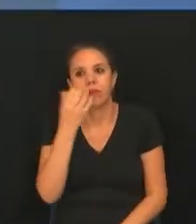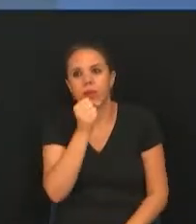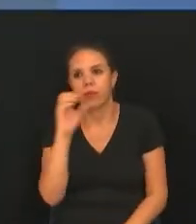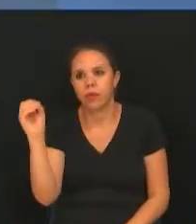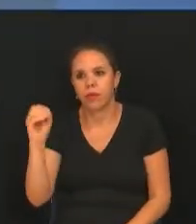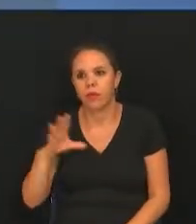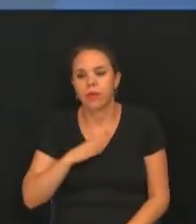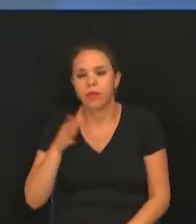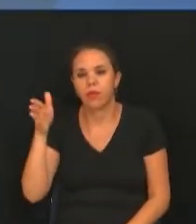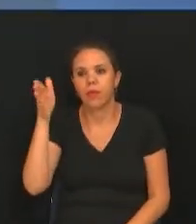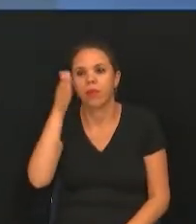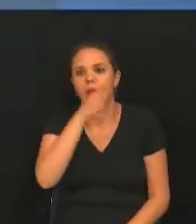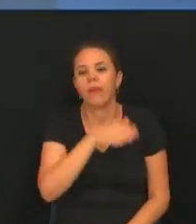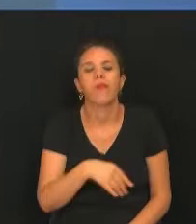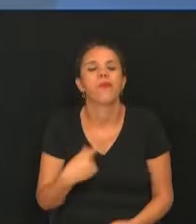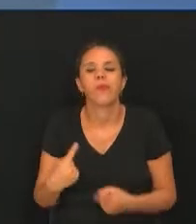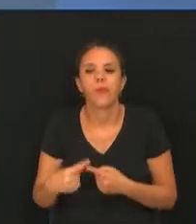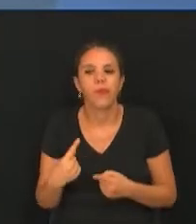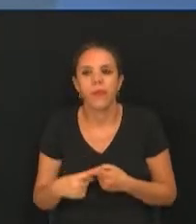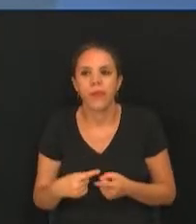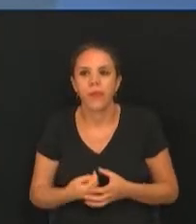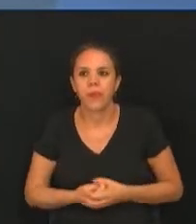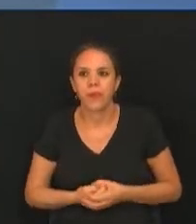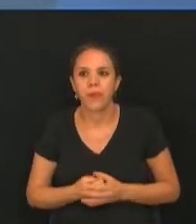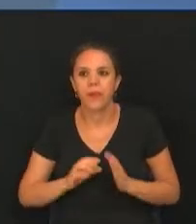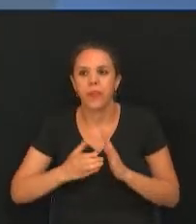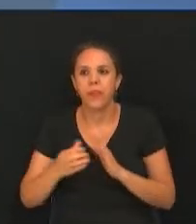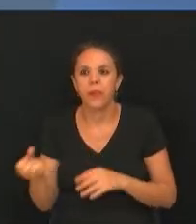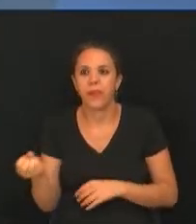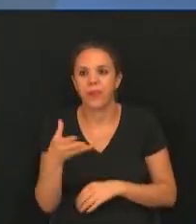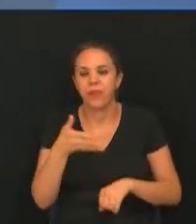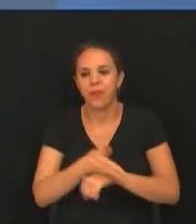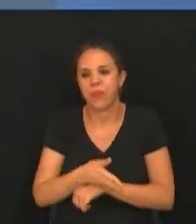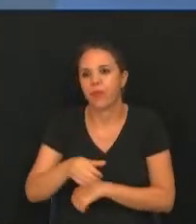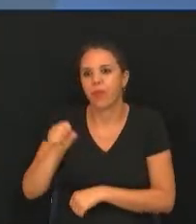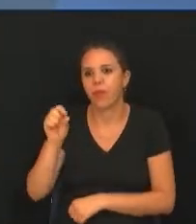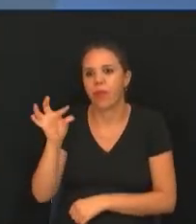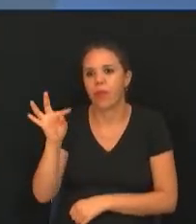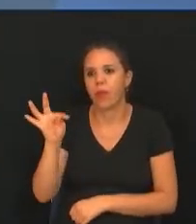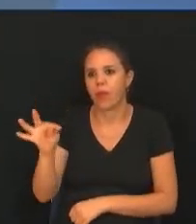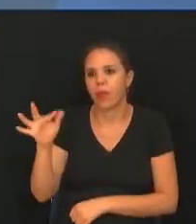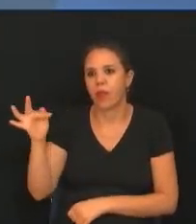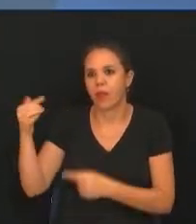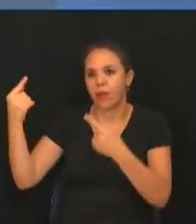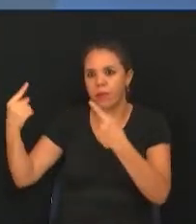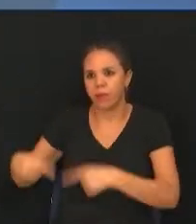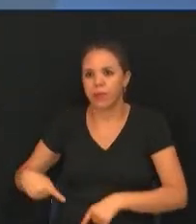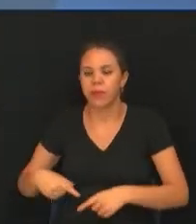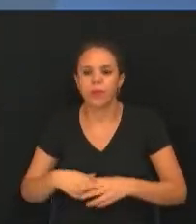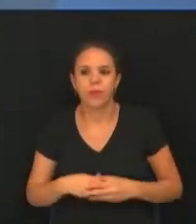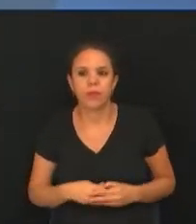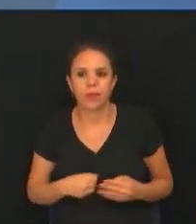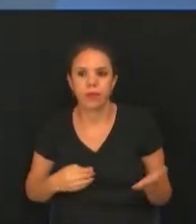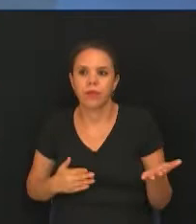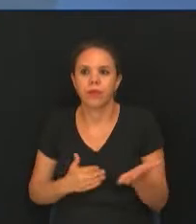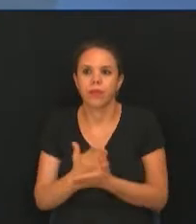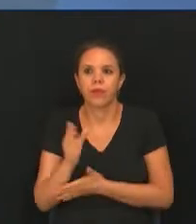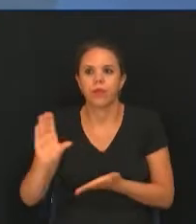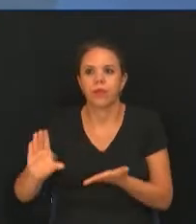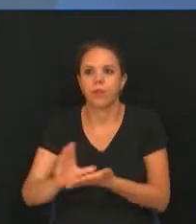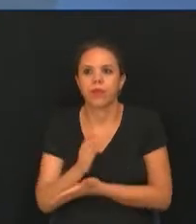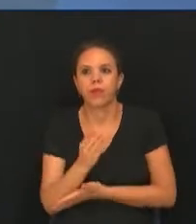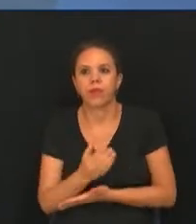cidades, porque o Partido Novo entrou no STF contra a aprovação do fundo de